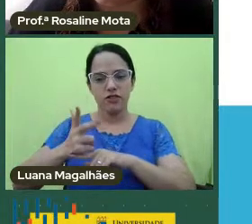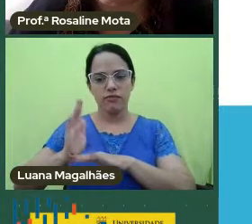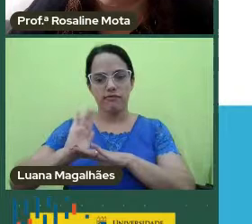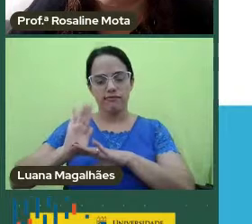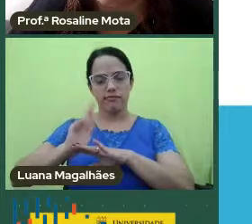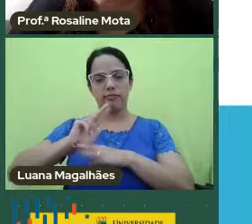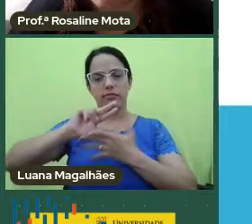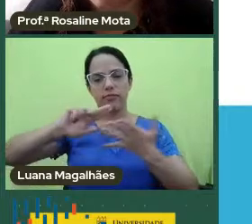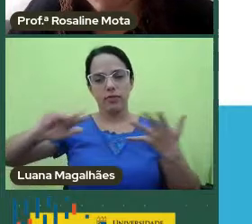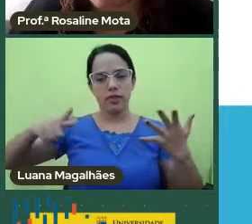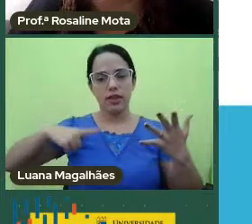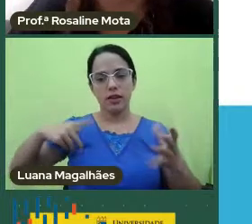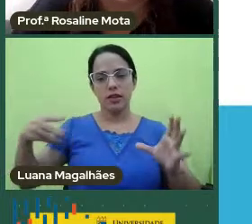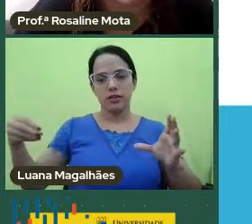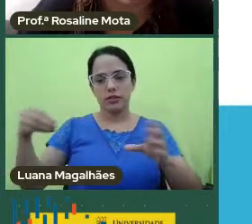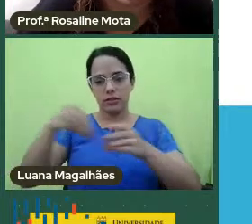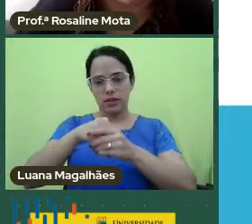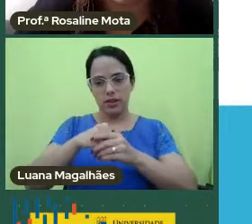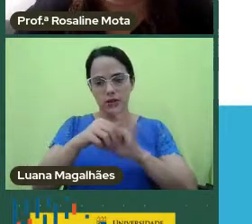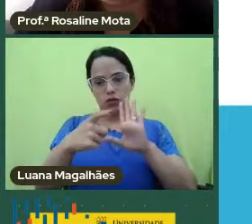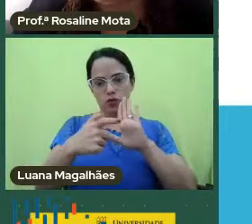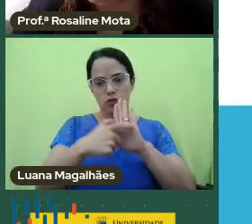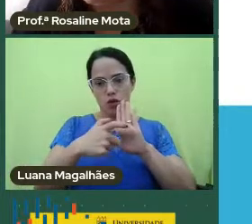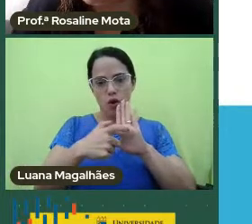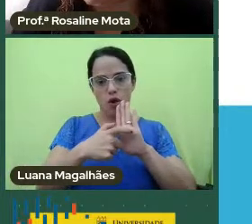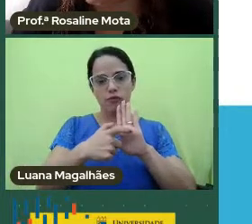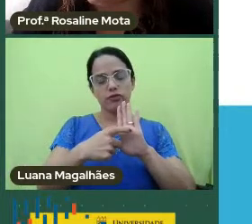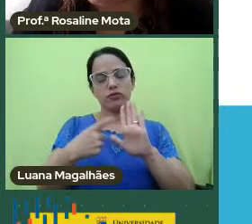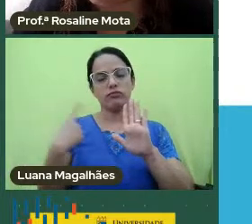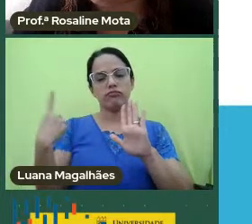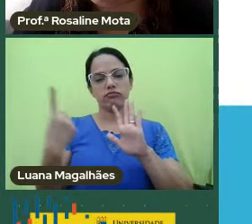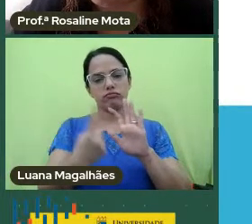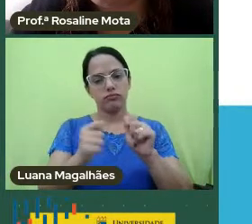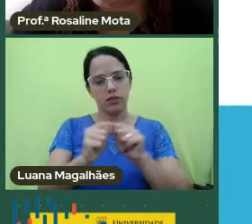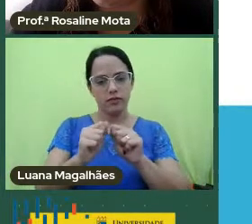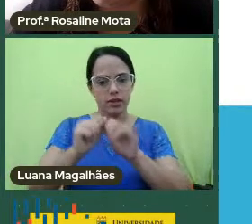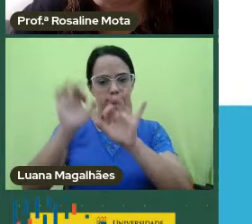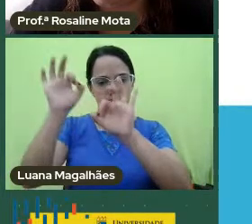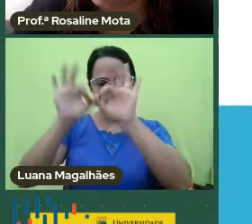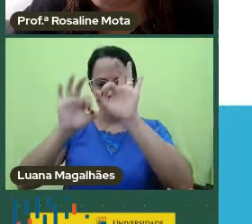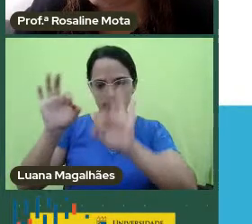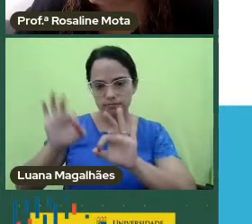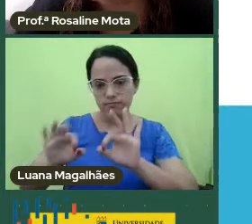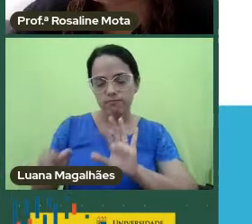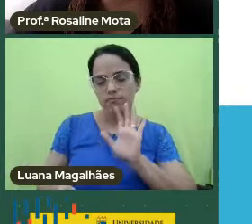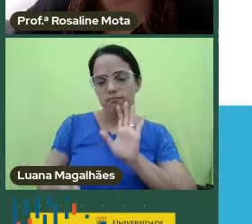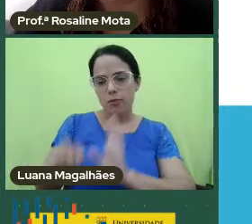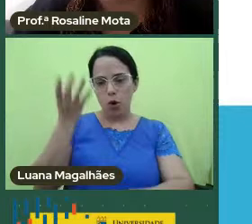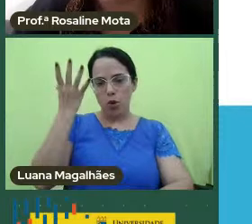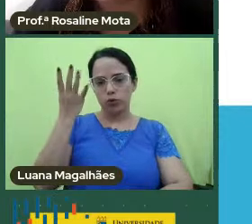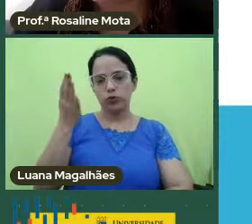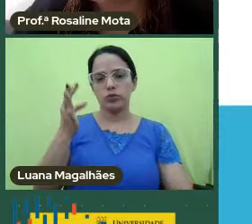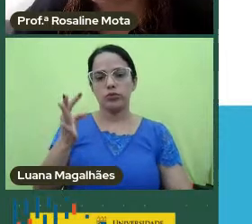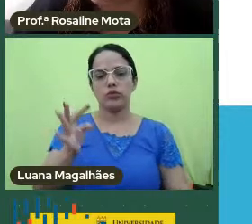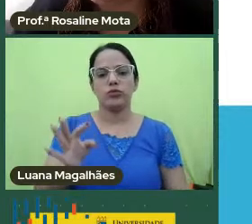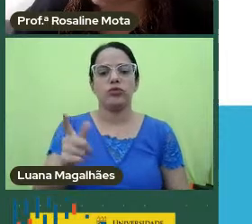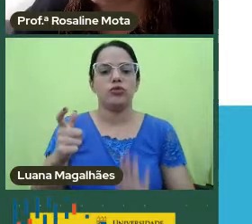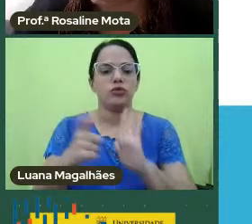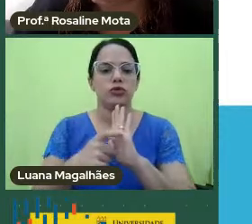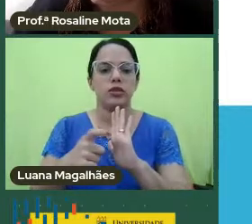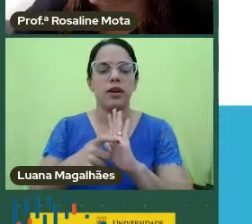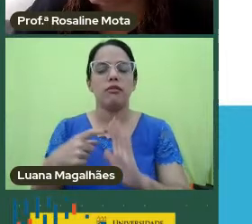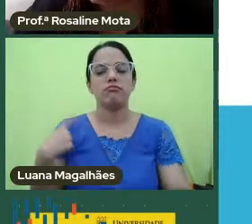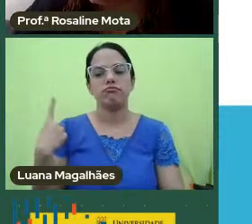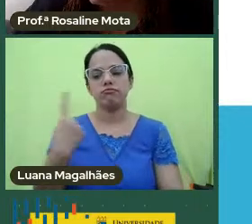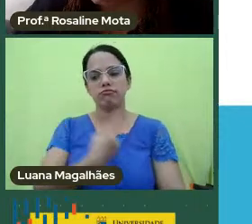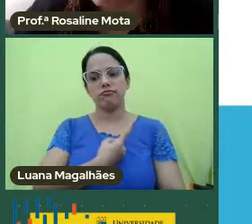do nosso software de EARC, que também foi todo produzido por nós. E a gente tem, sim, essa